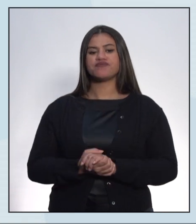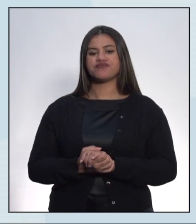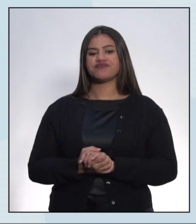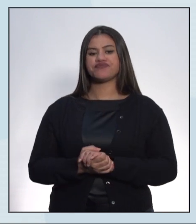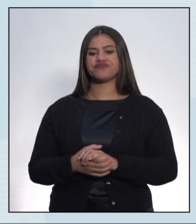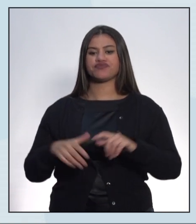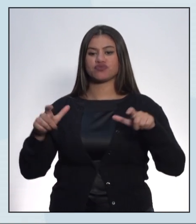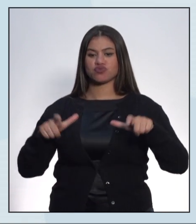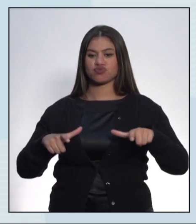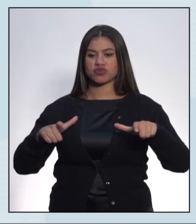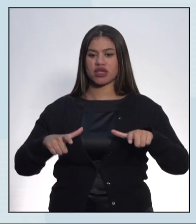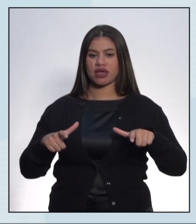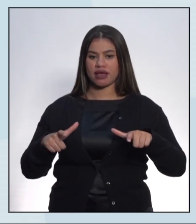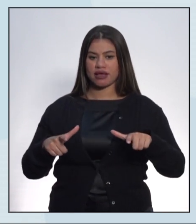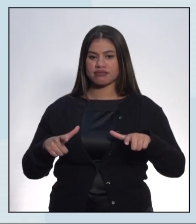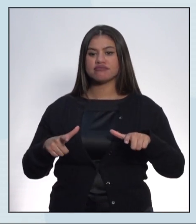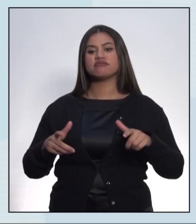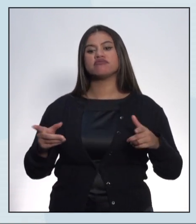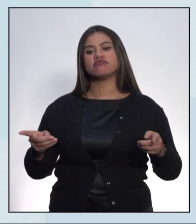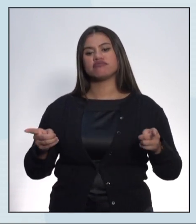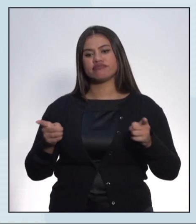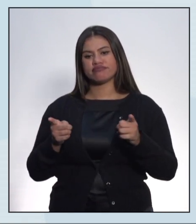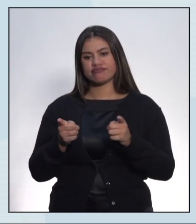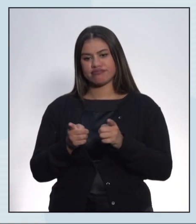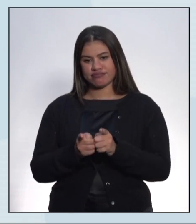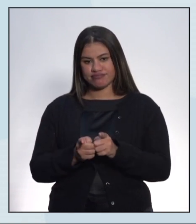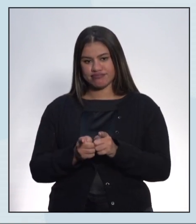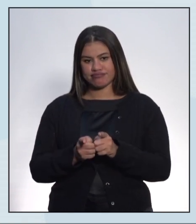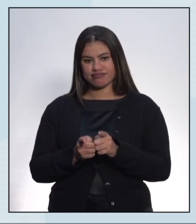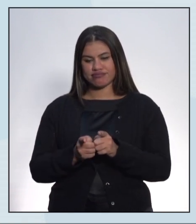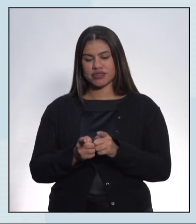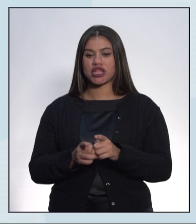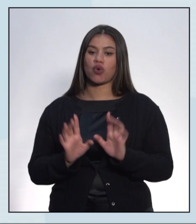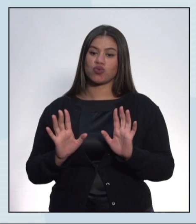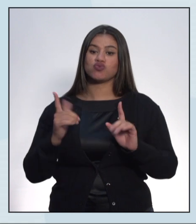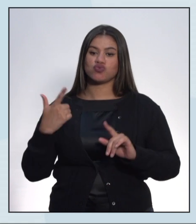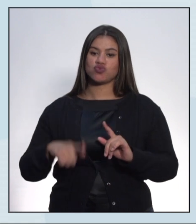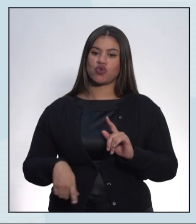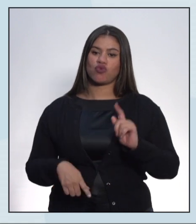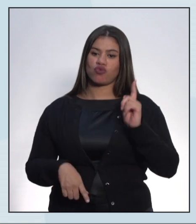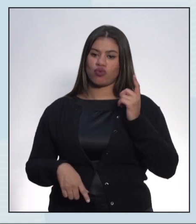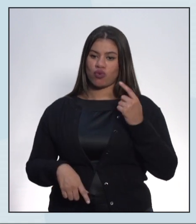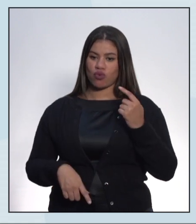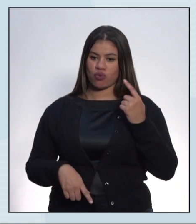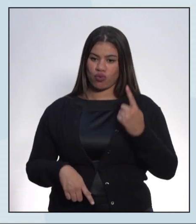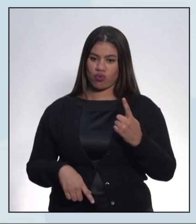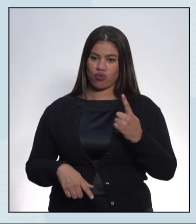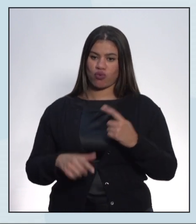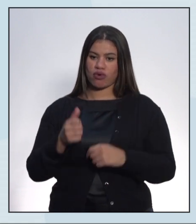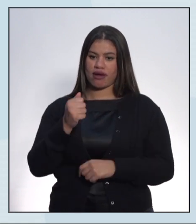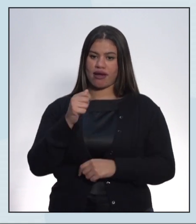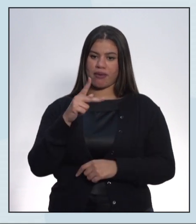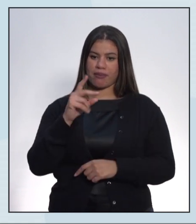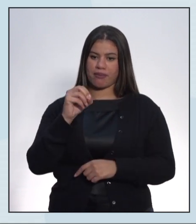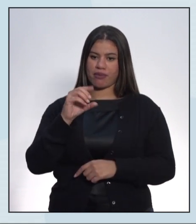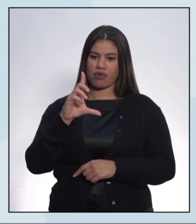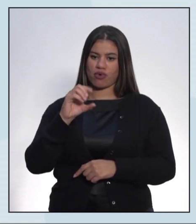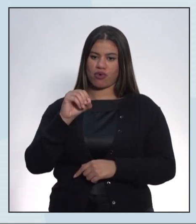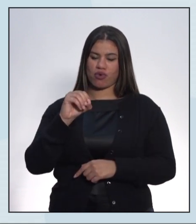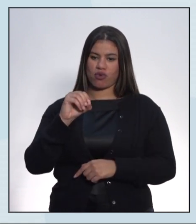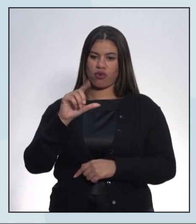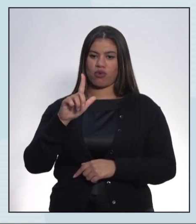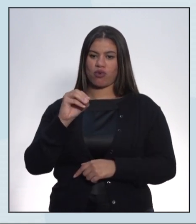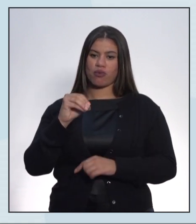espaço é reduzido. Notem que no conto Um Apólogo, o espaço é a casa da baronesa, o quarto de costura